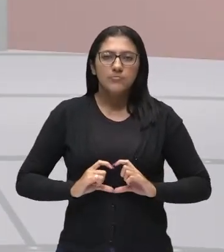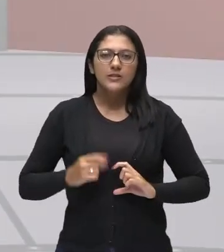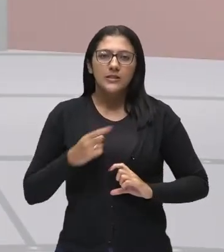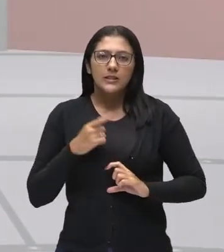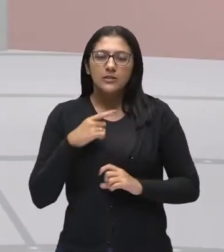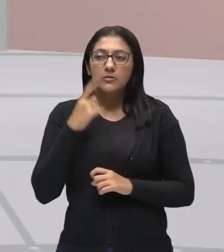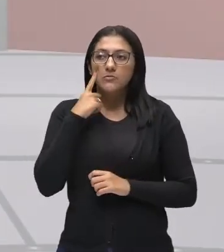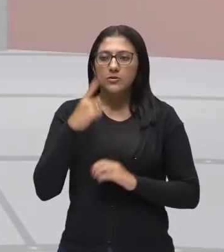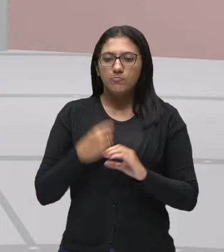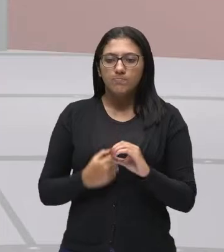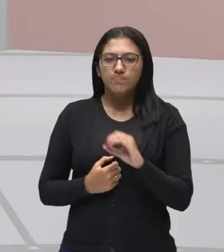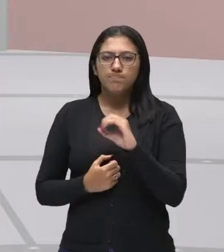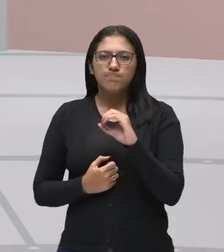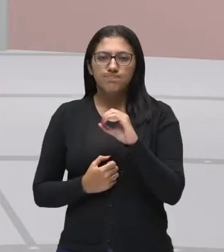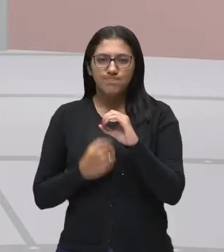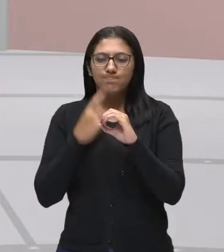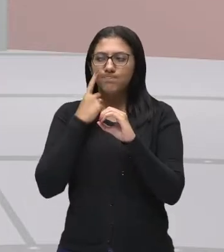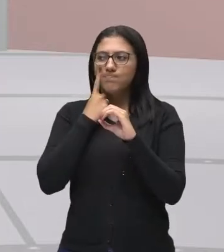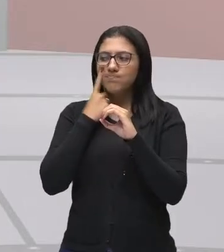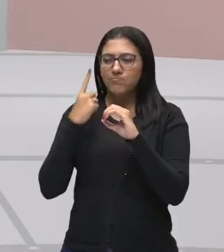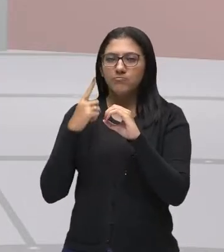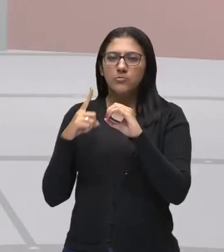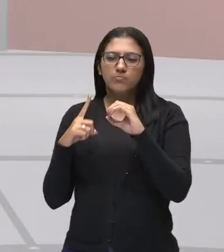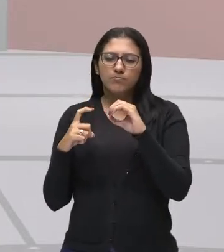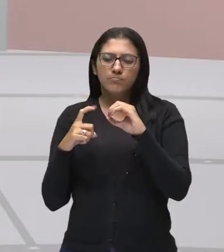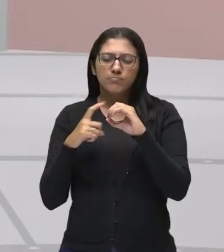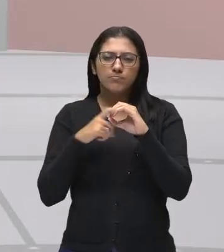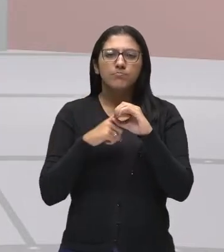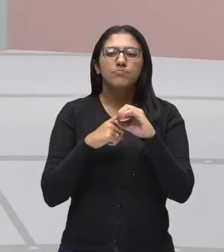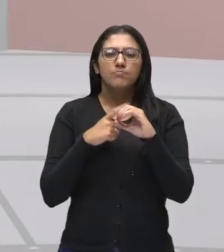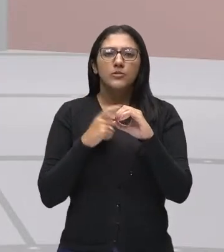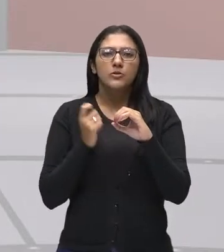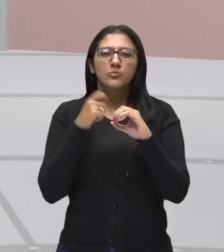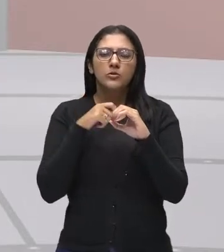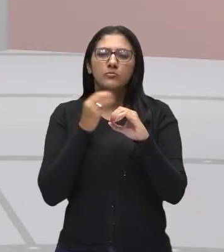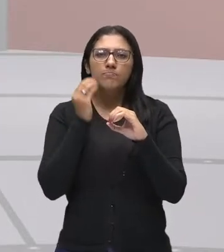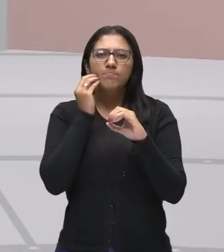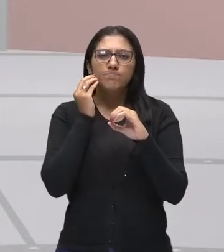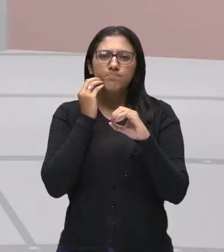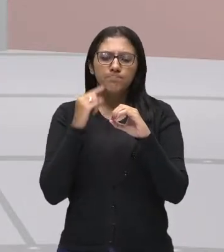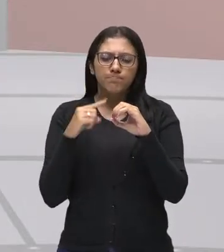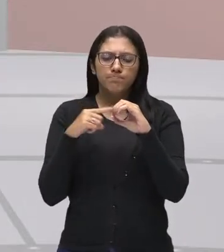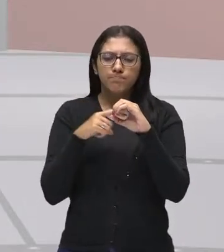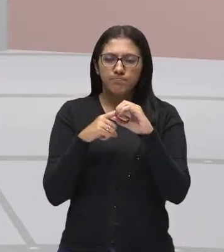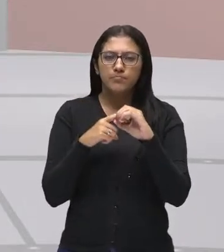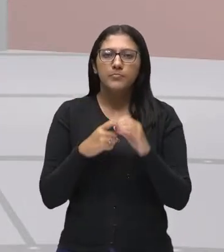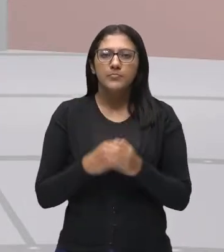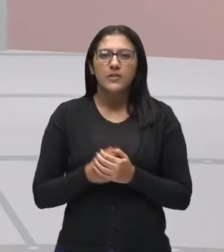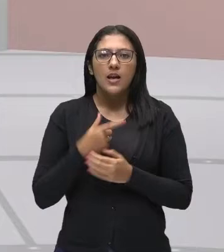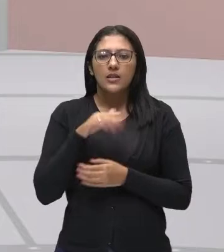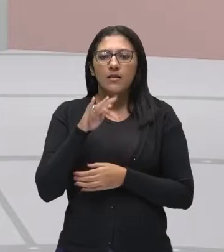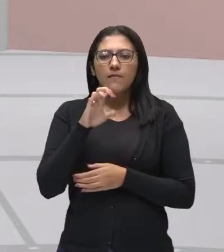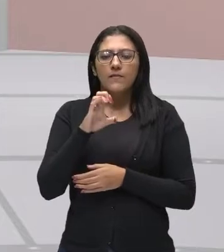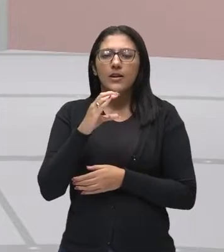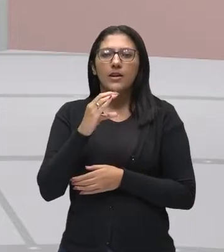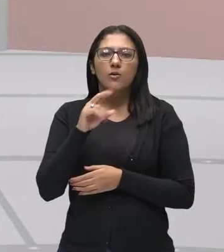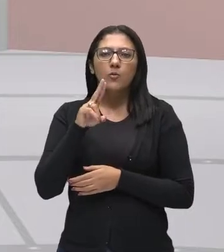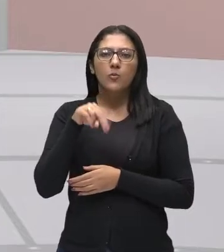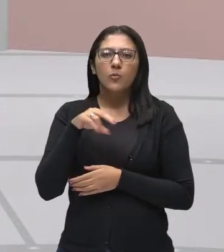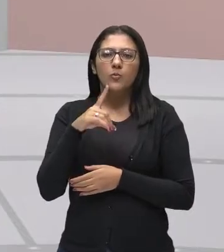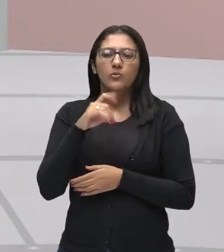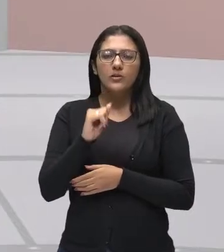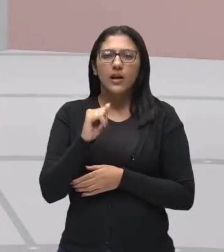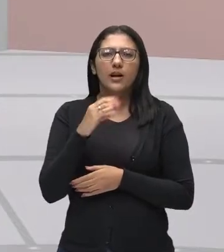busca aqui, ó, de um ovócito. Para quê? Para que aconteça a fecundação. A fecundação, como a gente disse, é a